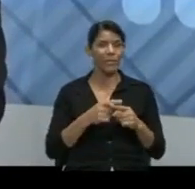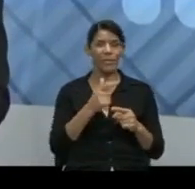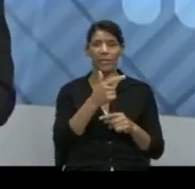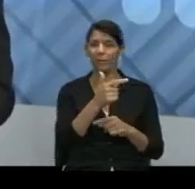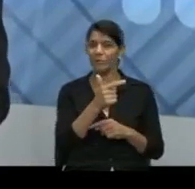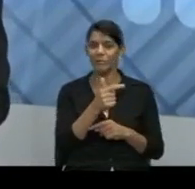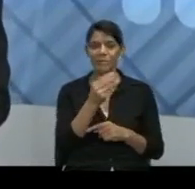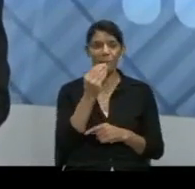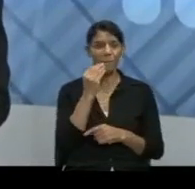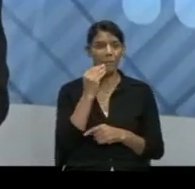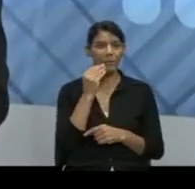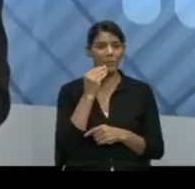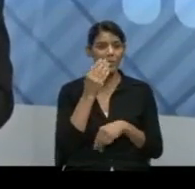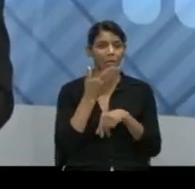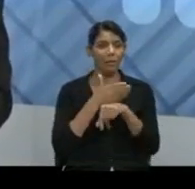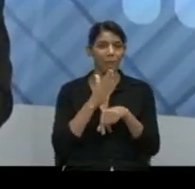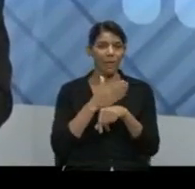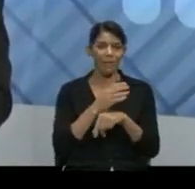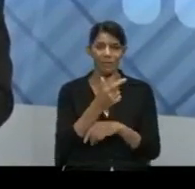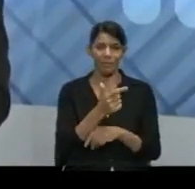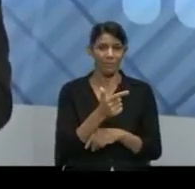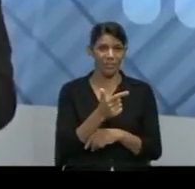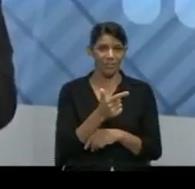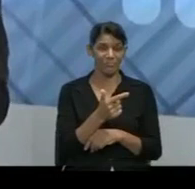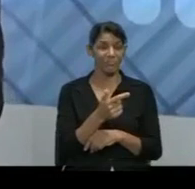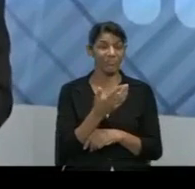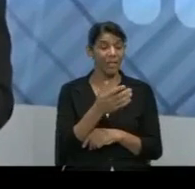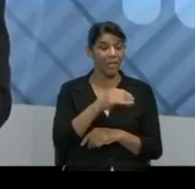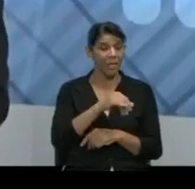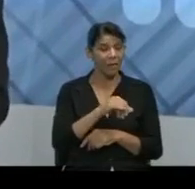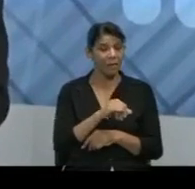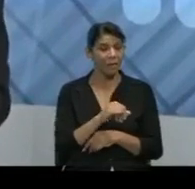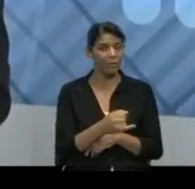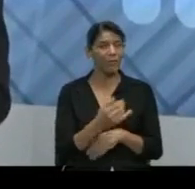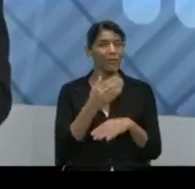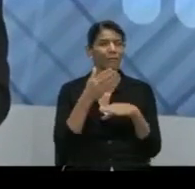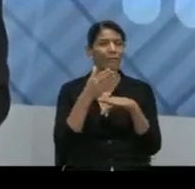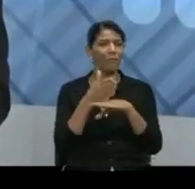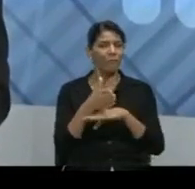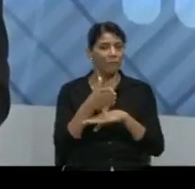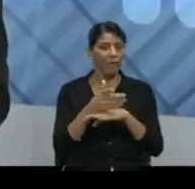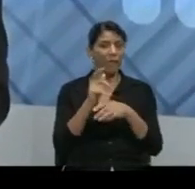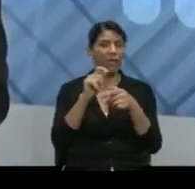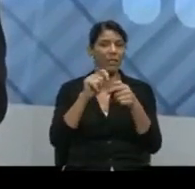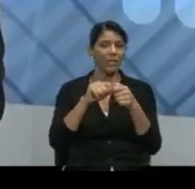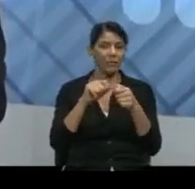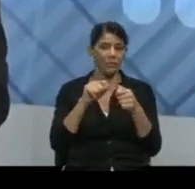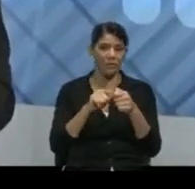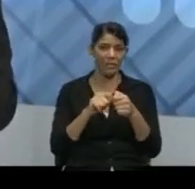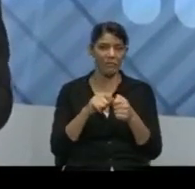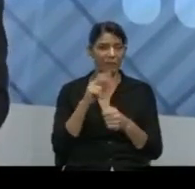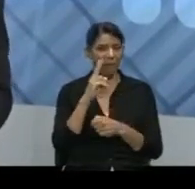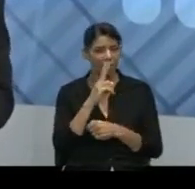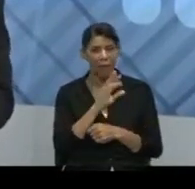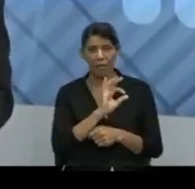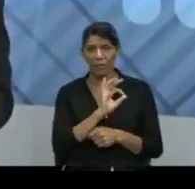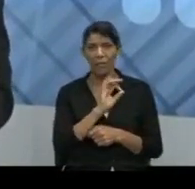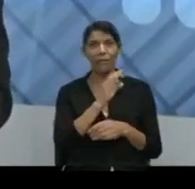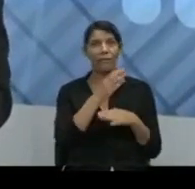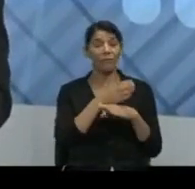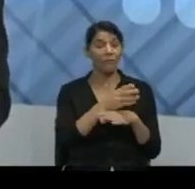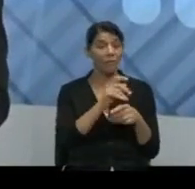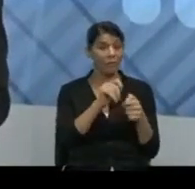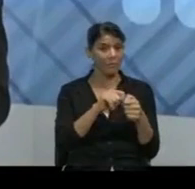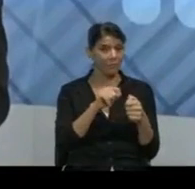tiveram essa oportunidade que vocês estão tendo. Então aproveitem, vão a campo, façam, não fiquem só olhando, façam,